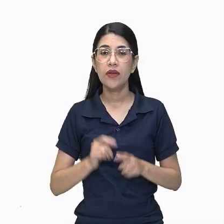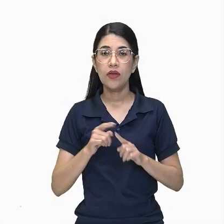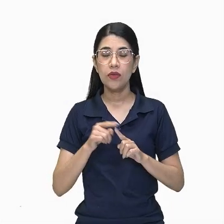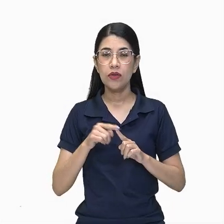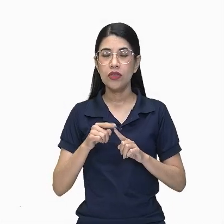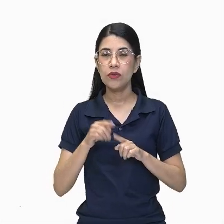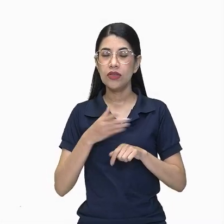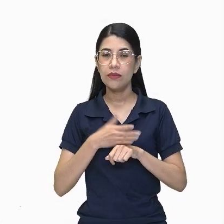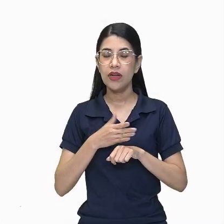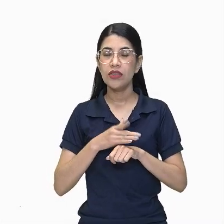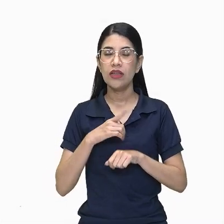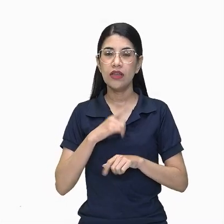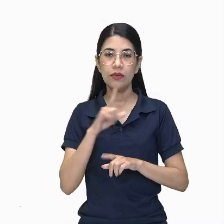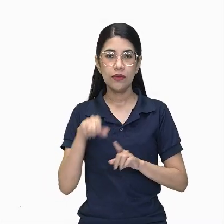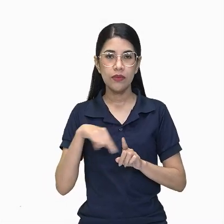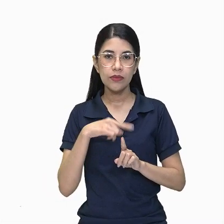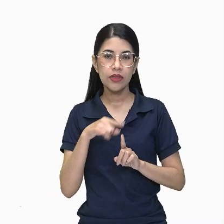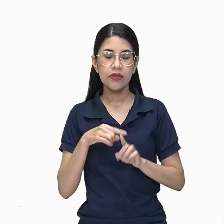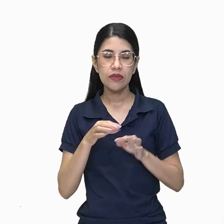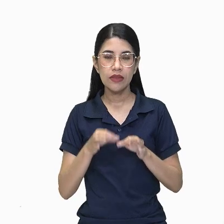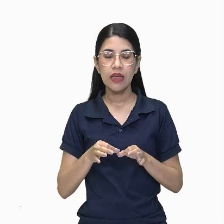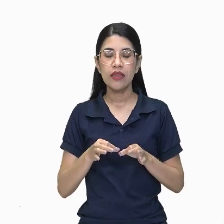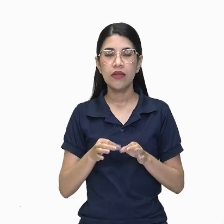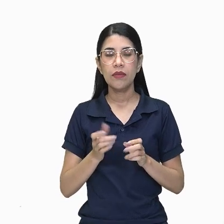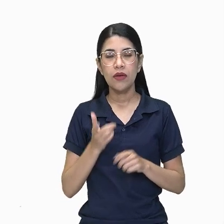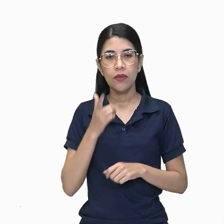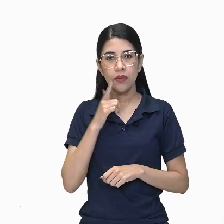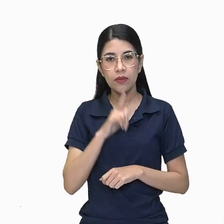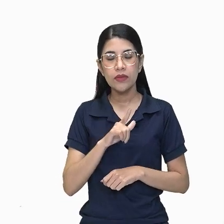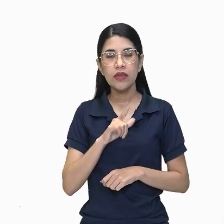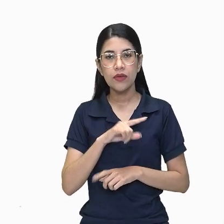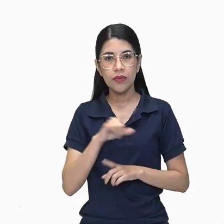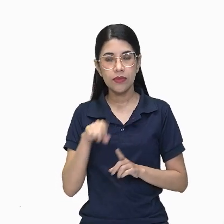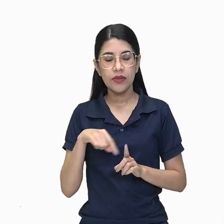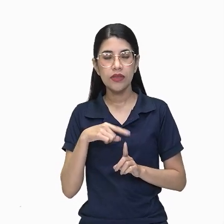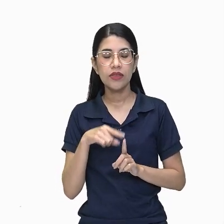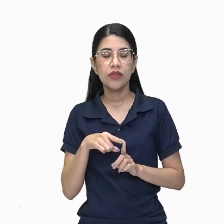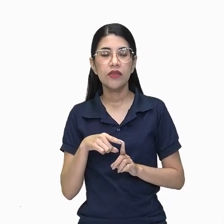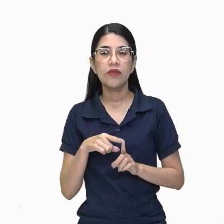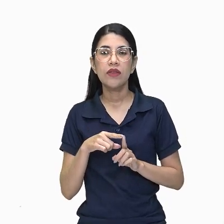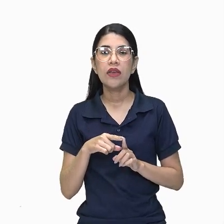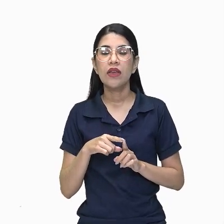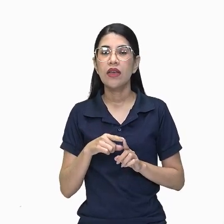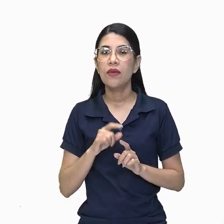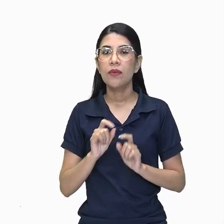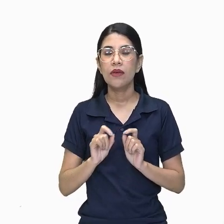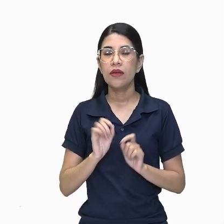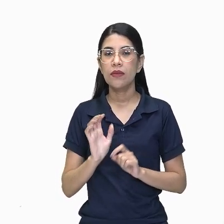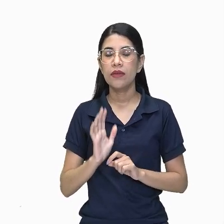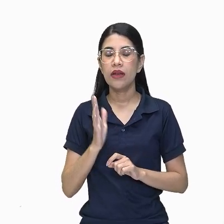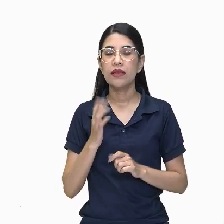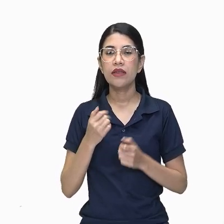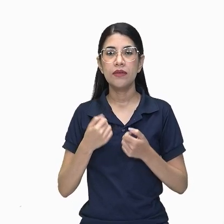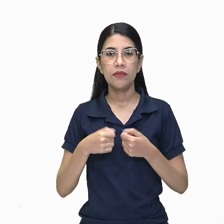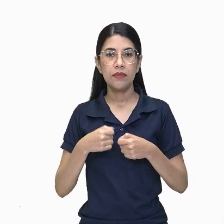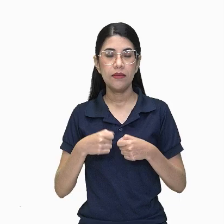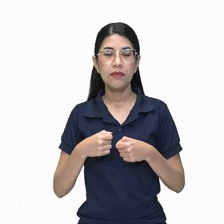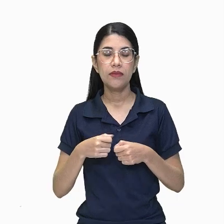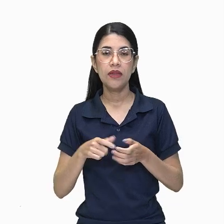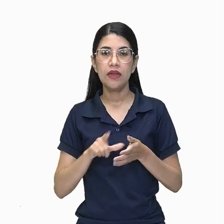uma intenção. Então, para ela atingir essa intenção, né, esse objetivo, ela precisa